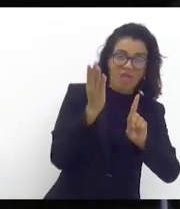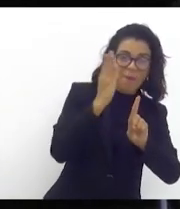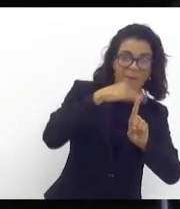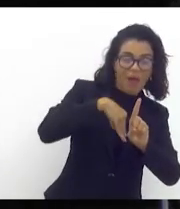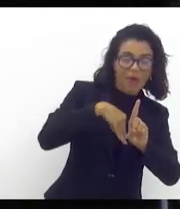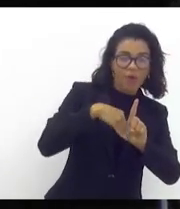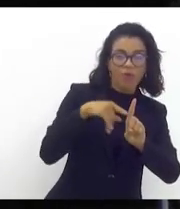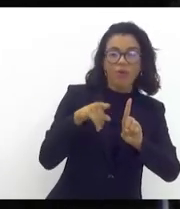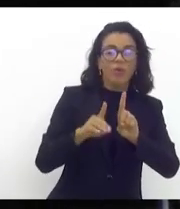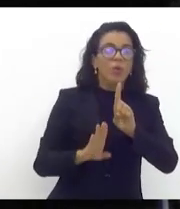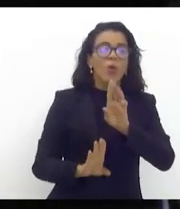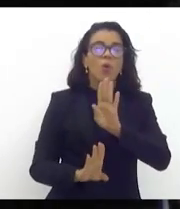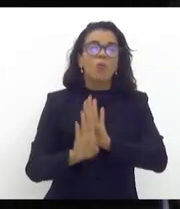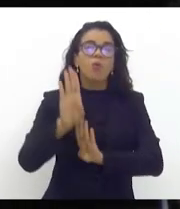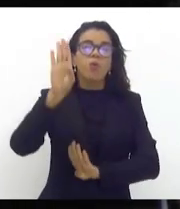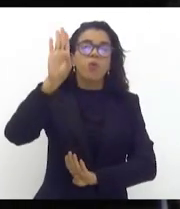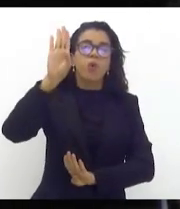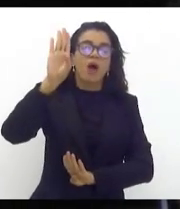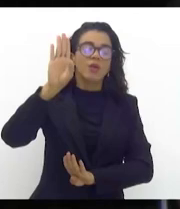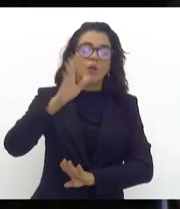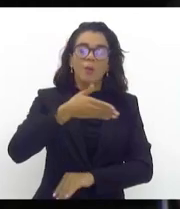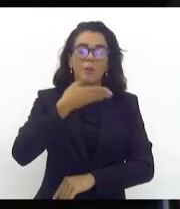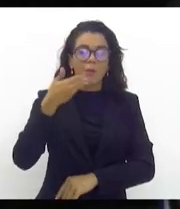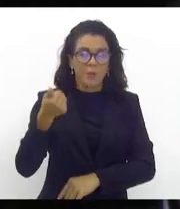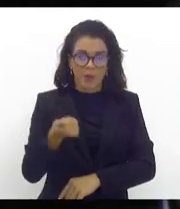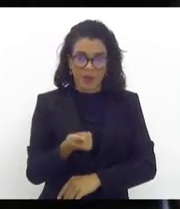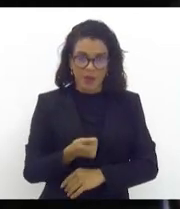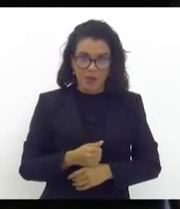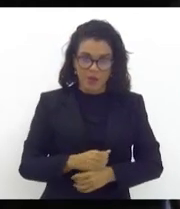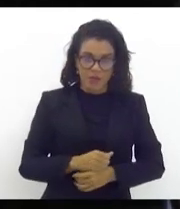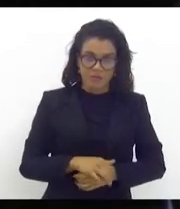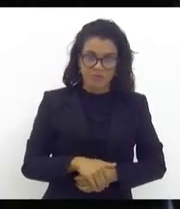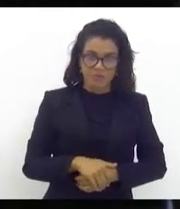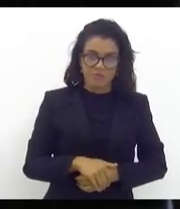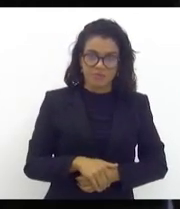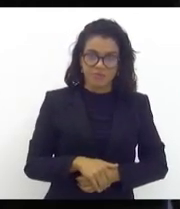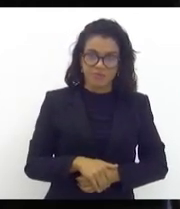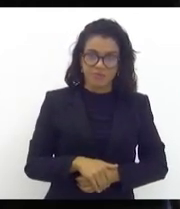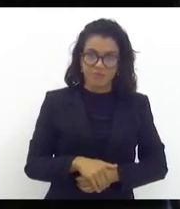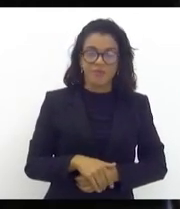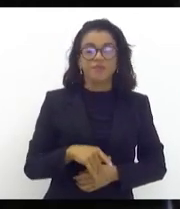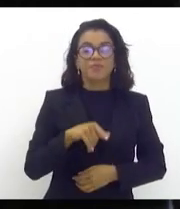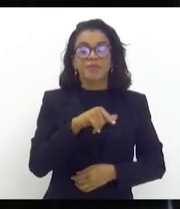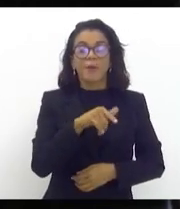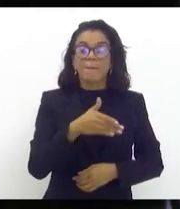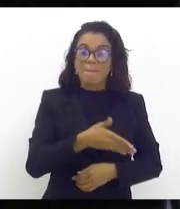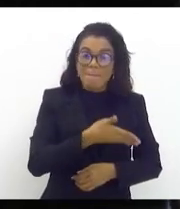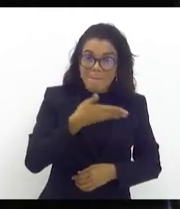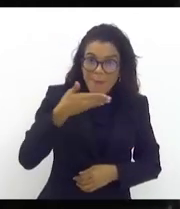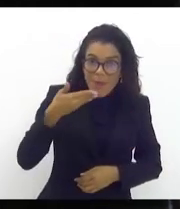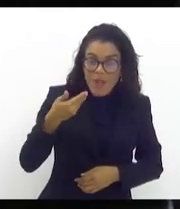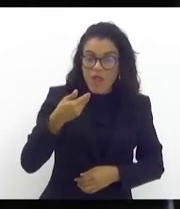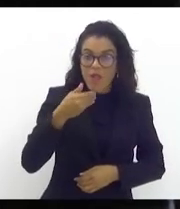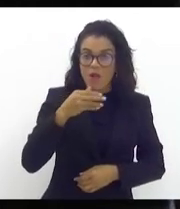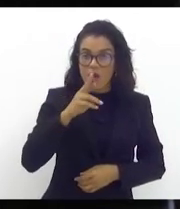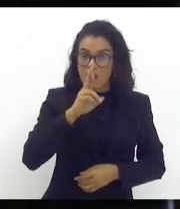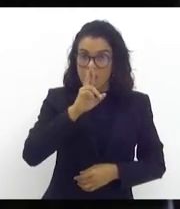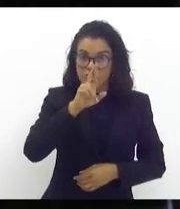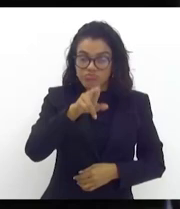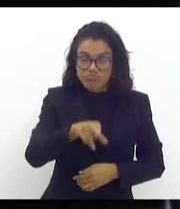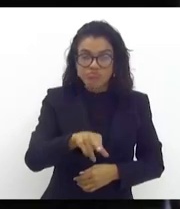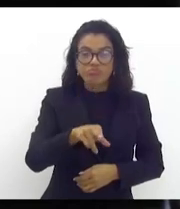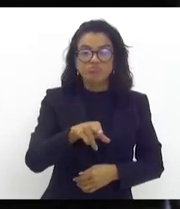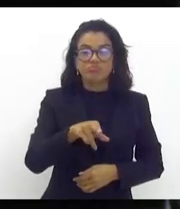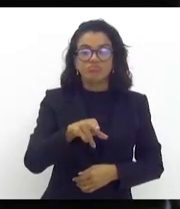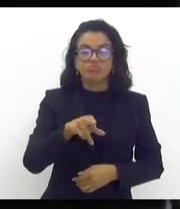não melhoram ou pioram por autorregulamentação, não. Eles melhoram pela